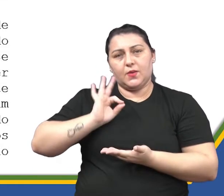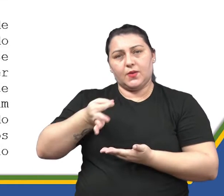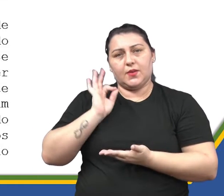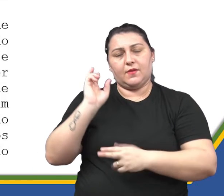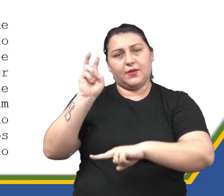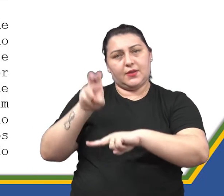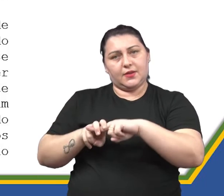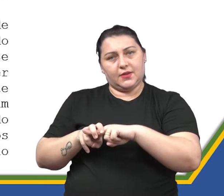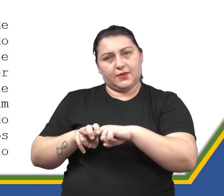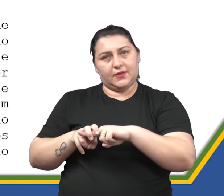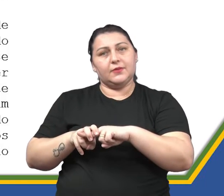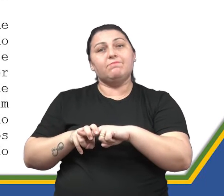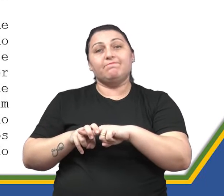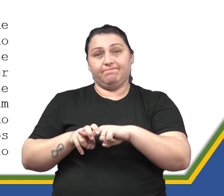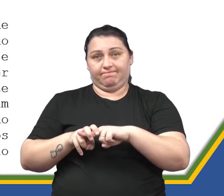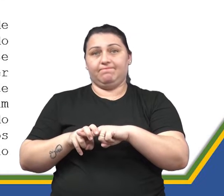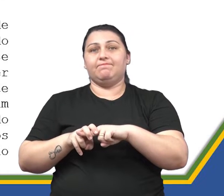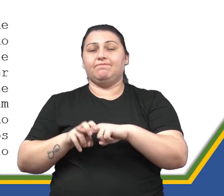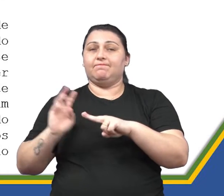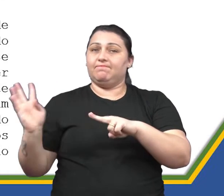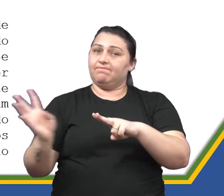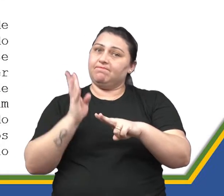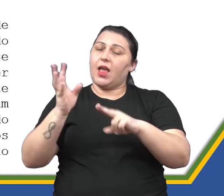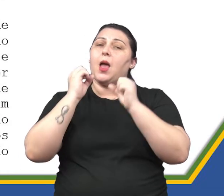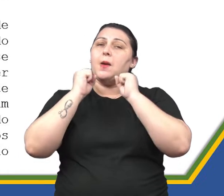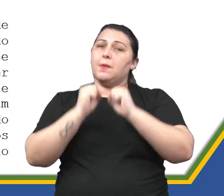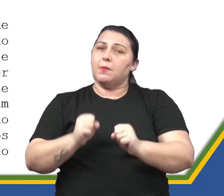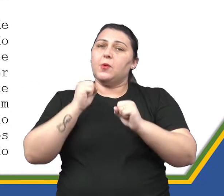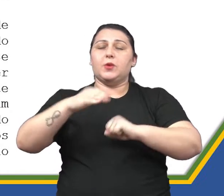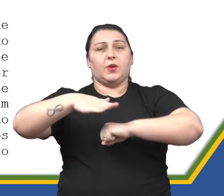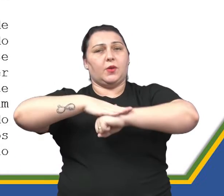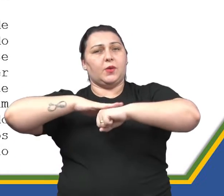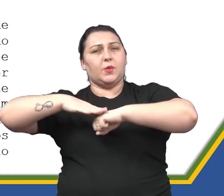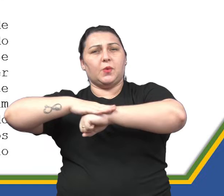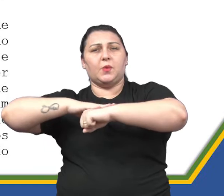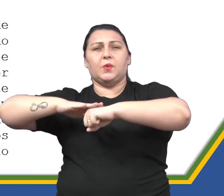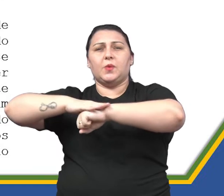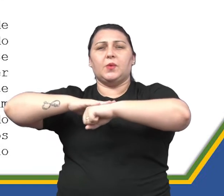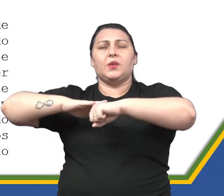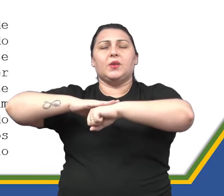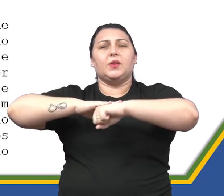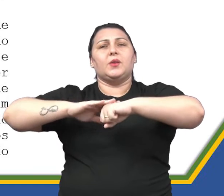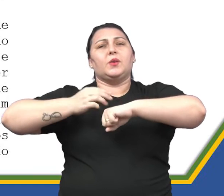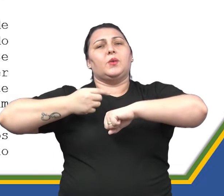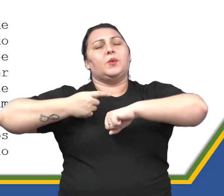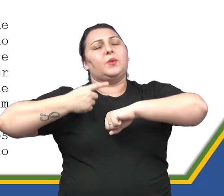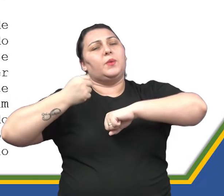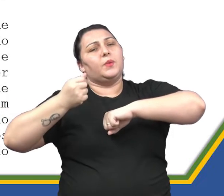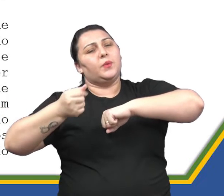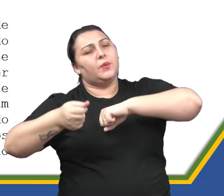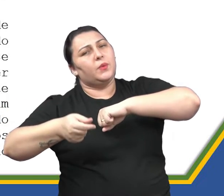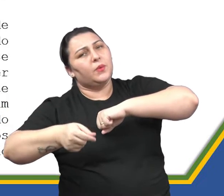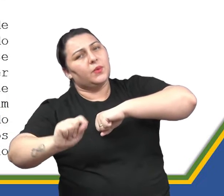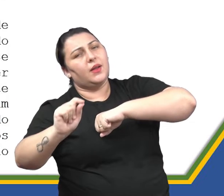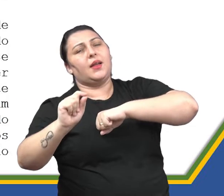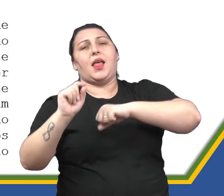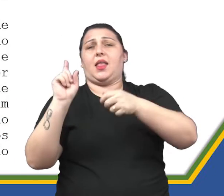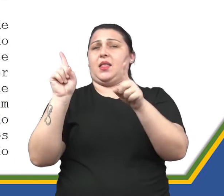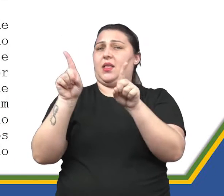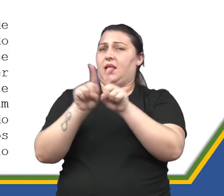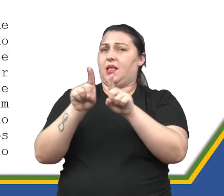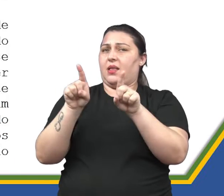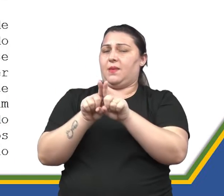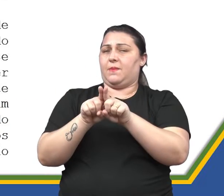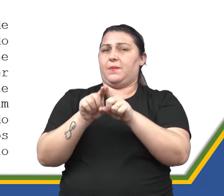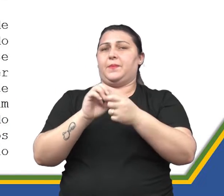tomava-se café sentado nos bares e podia-se conversar horas e horas sem incomodar nem ser